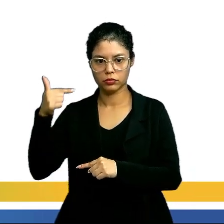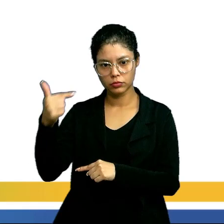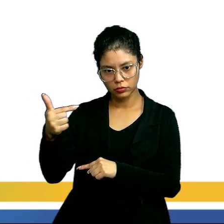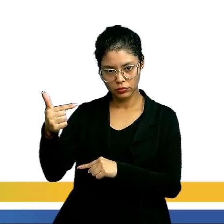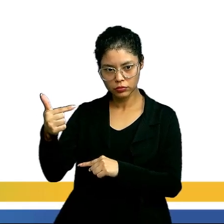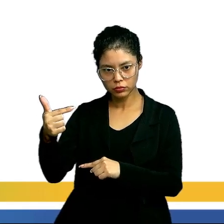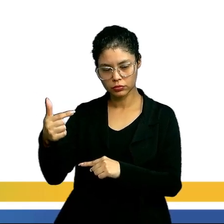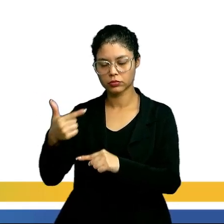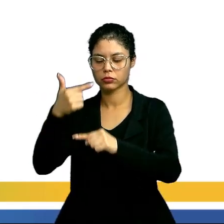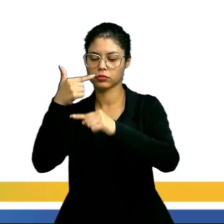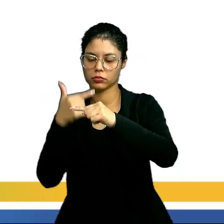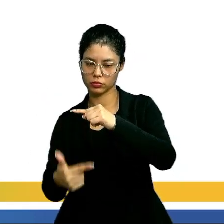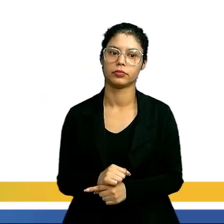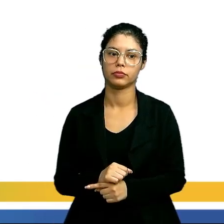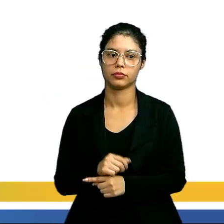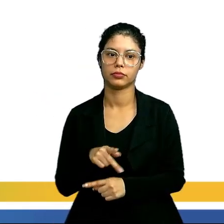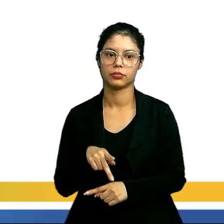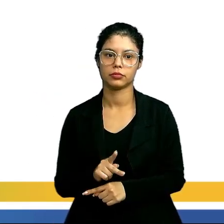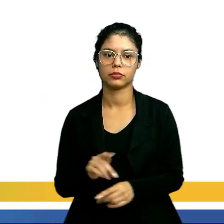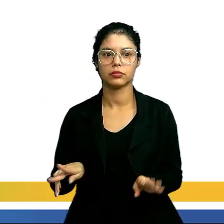vezes a deformação da mola,